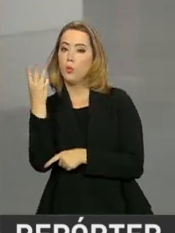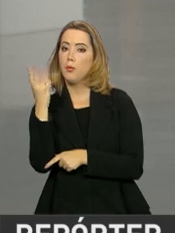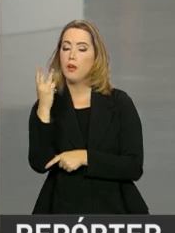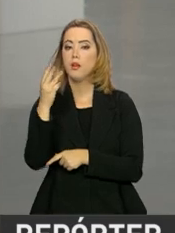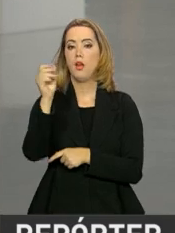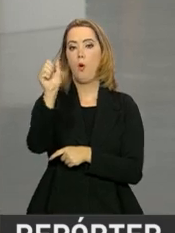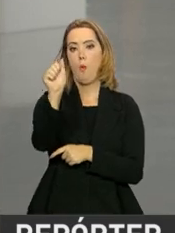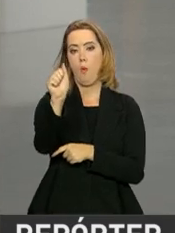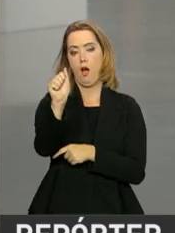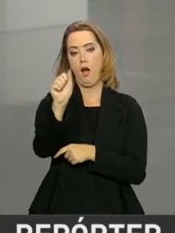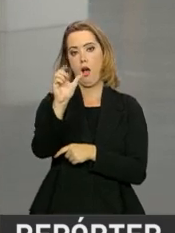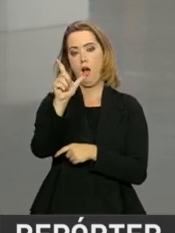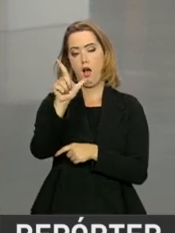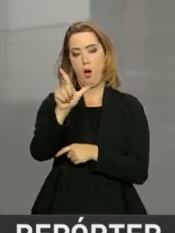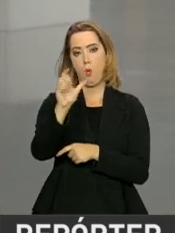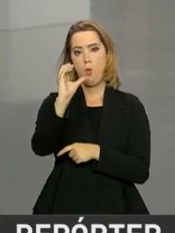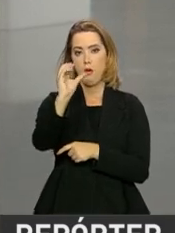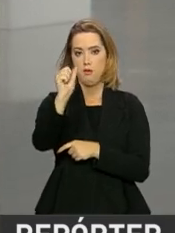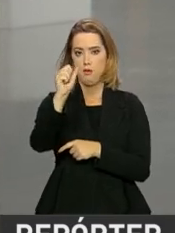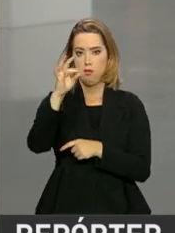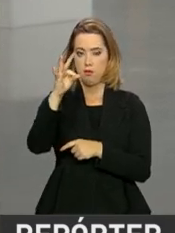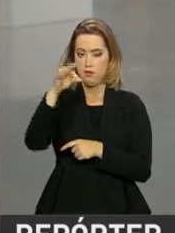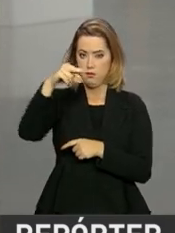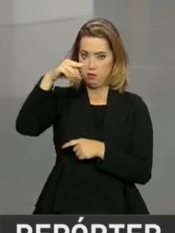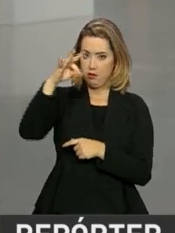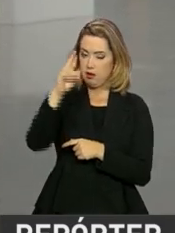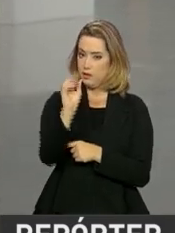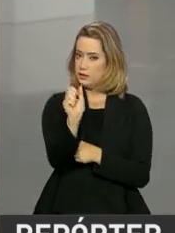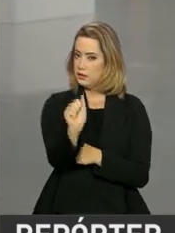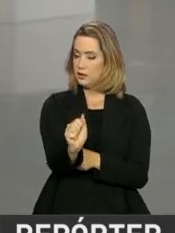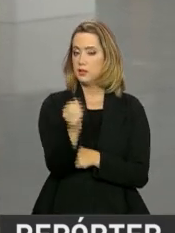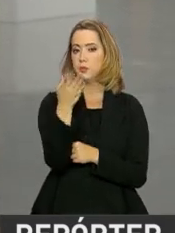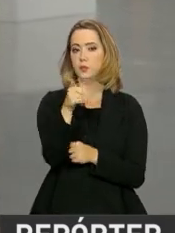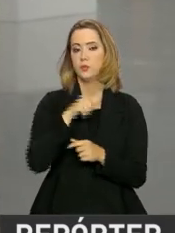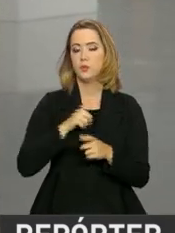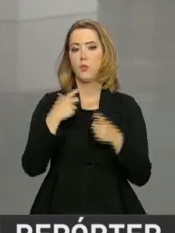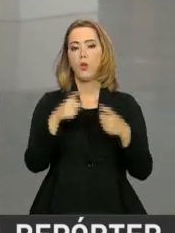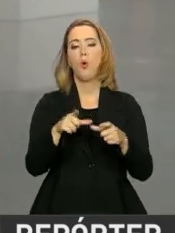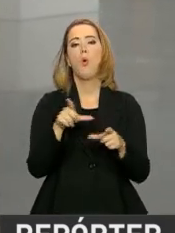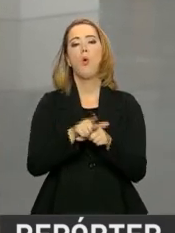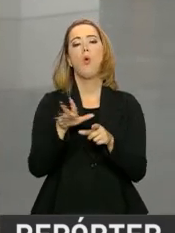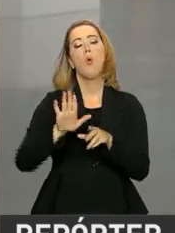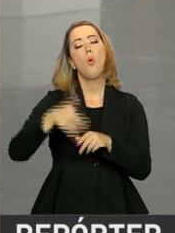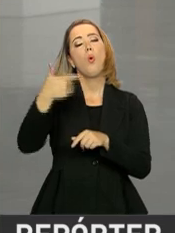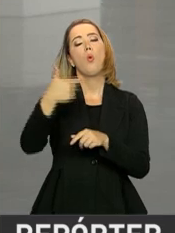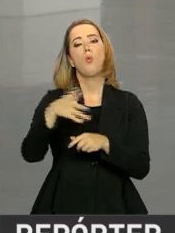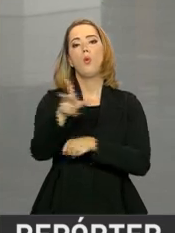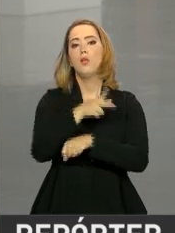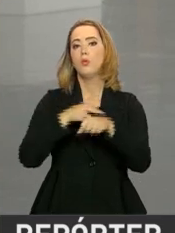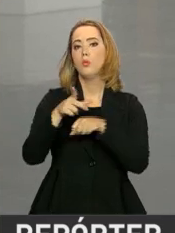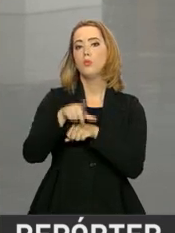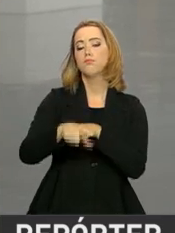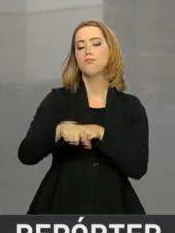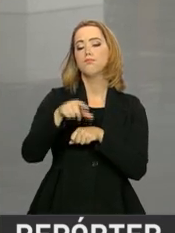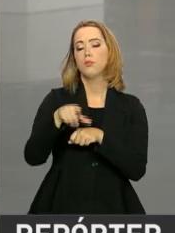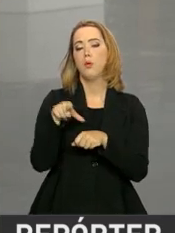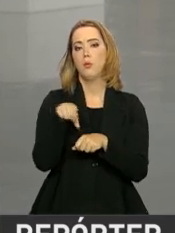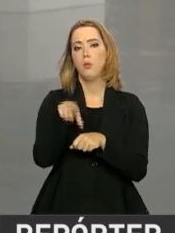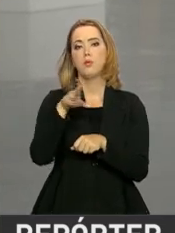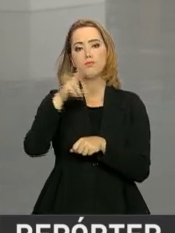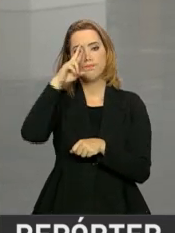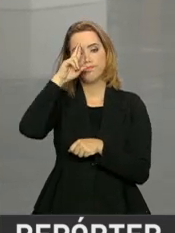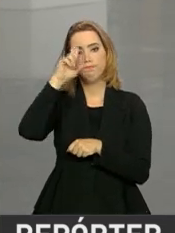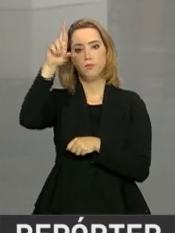existem pendências legais, como por exemplo a soberania em relação à base, mas o ministro da Defesa, Raul Jungmann, disse